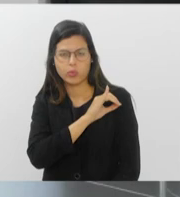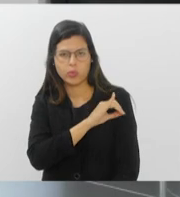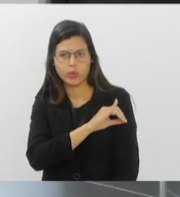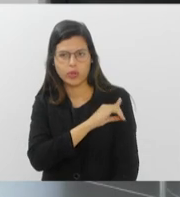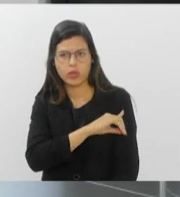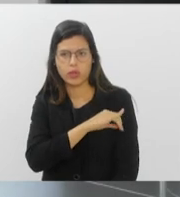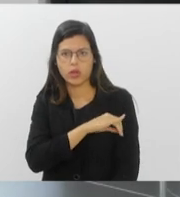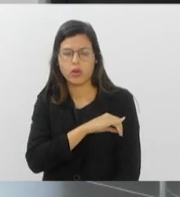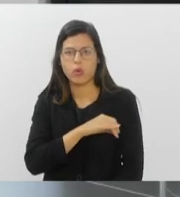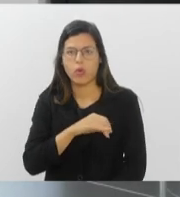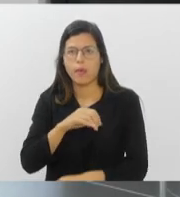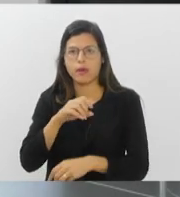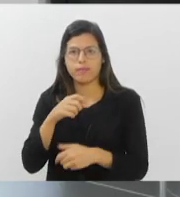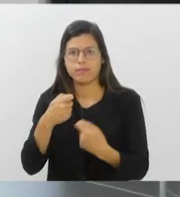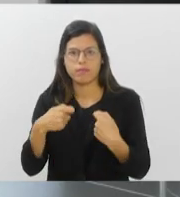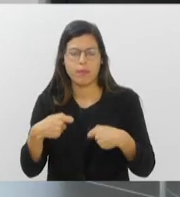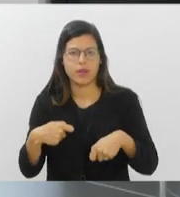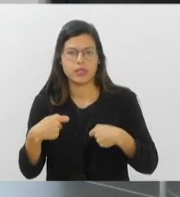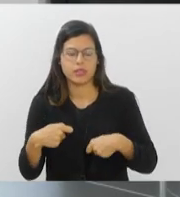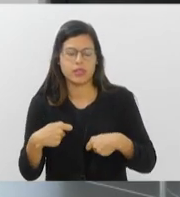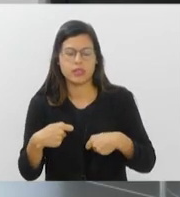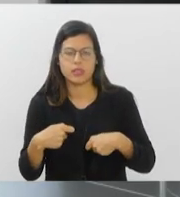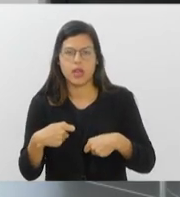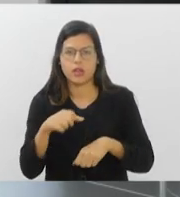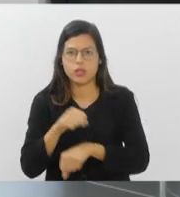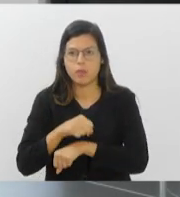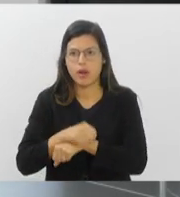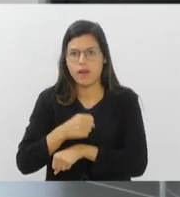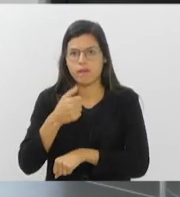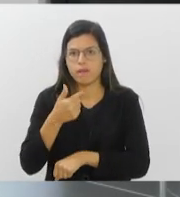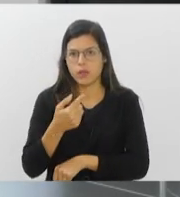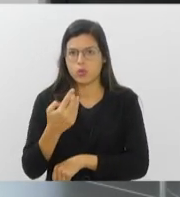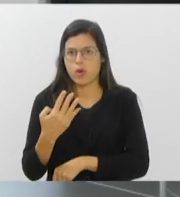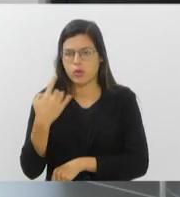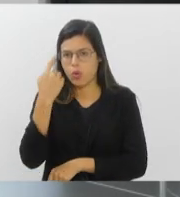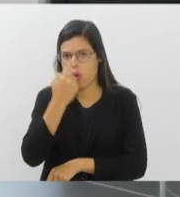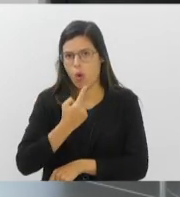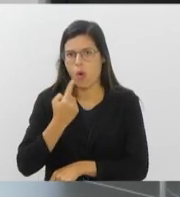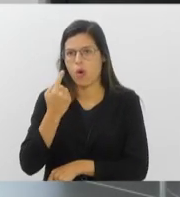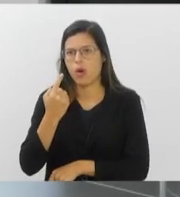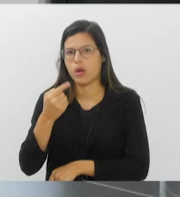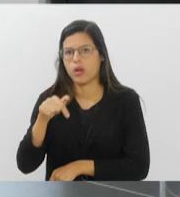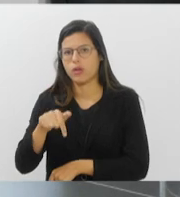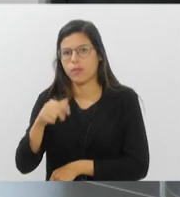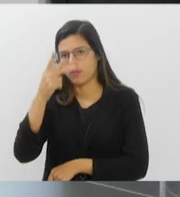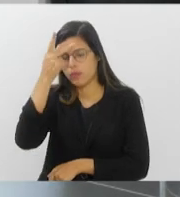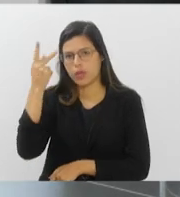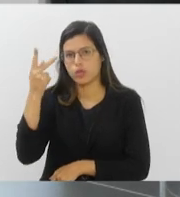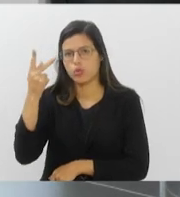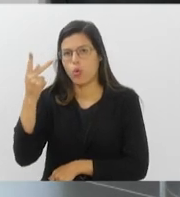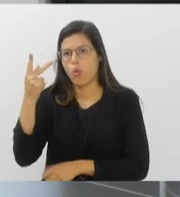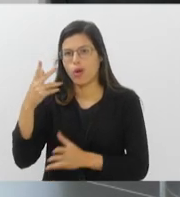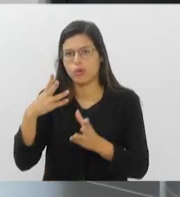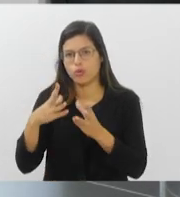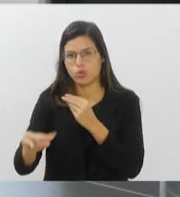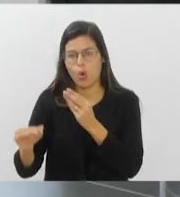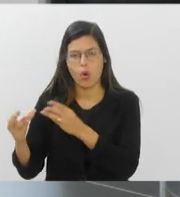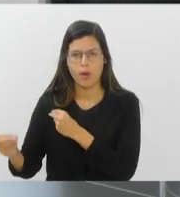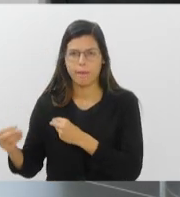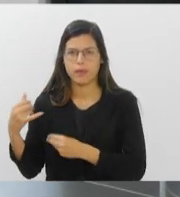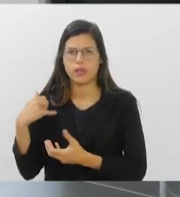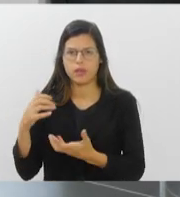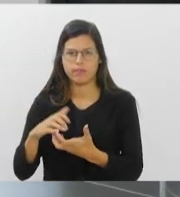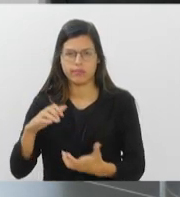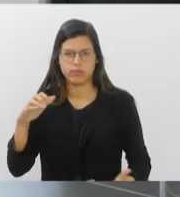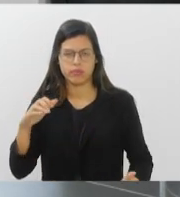de 24 horas para a realização do boletim de ocorrência em caso de desaparecimento de pessoa idosa. Parecer do deputado